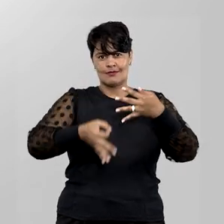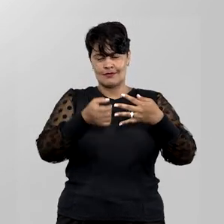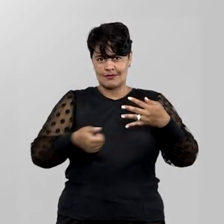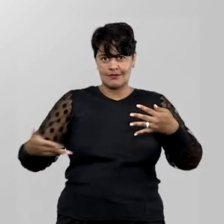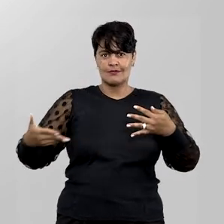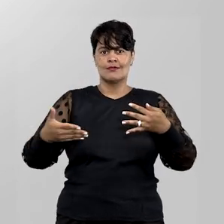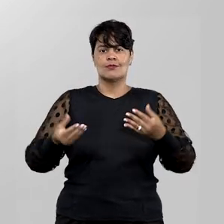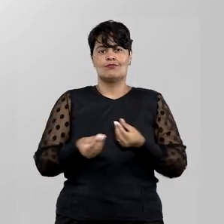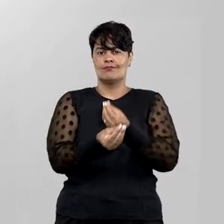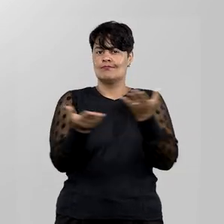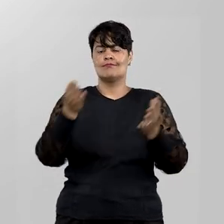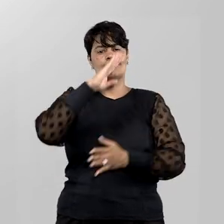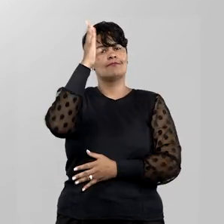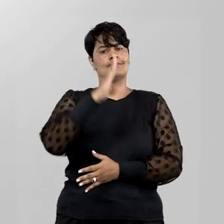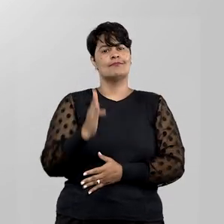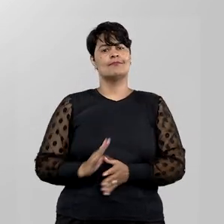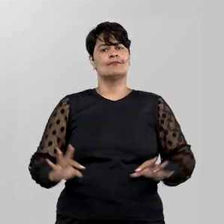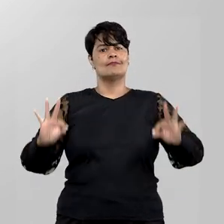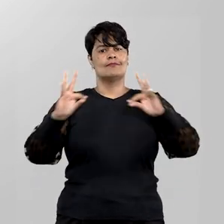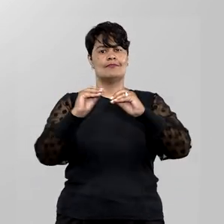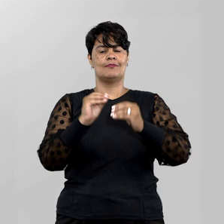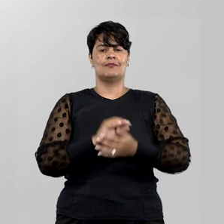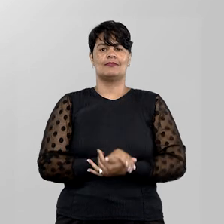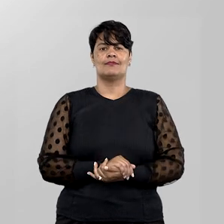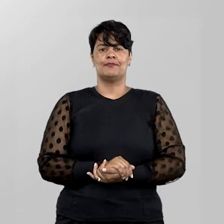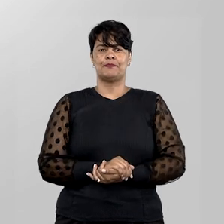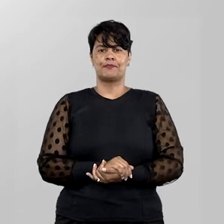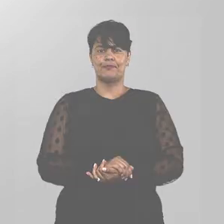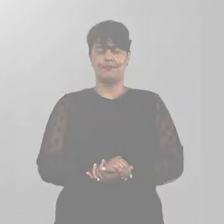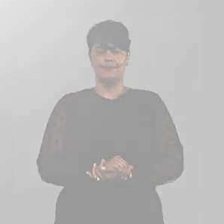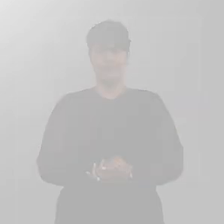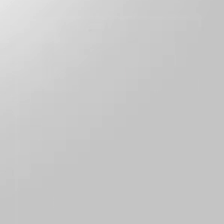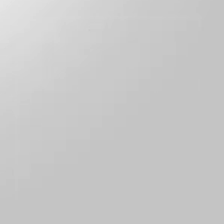jurisdicional oferecida aos brasileiros.